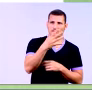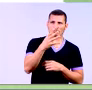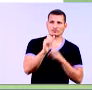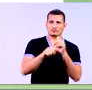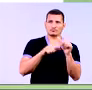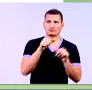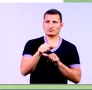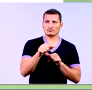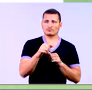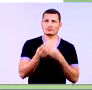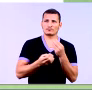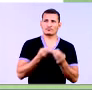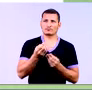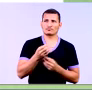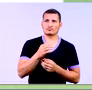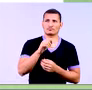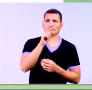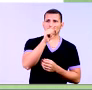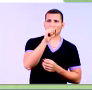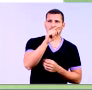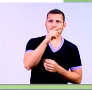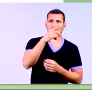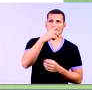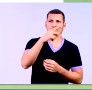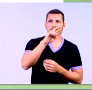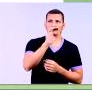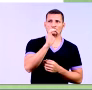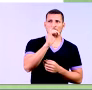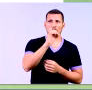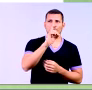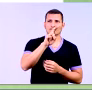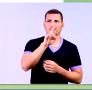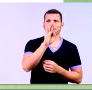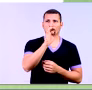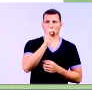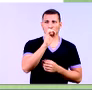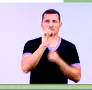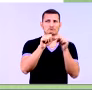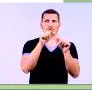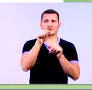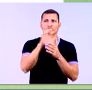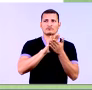fica a questão da tabela produto? Sem alteração por enquanto.